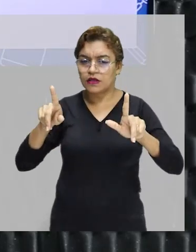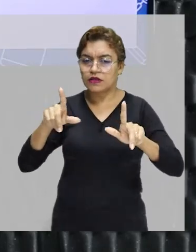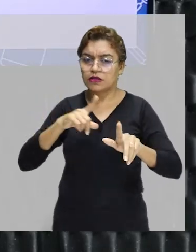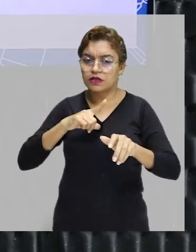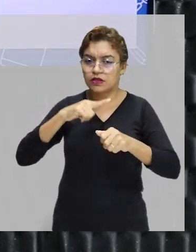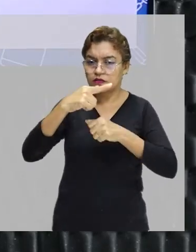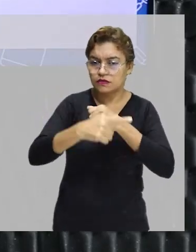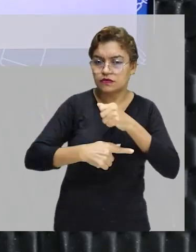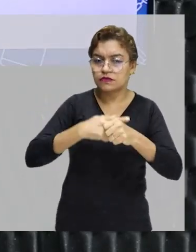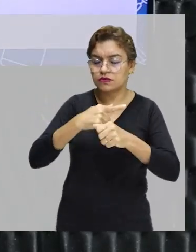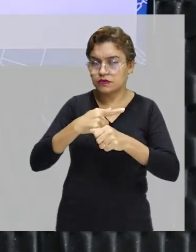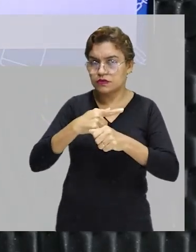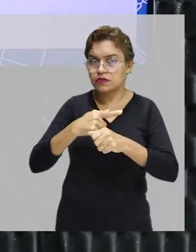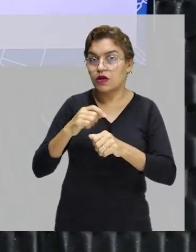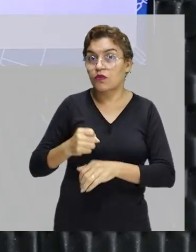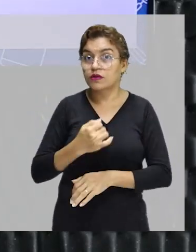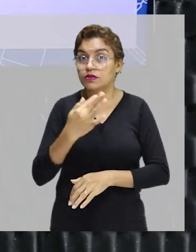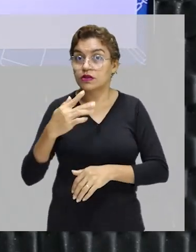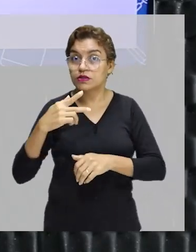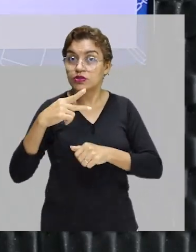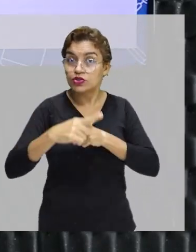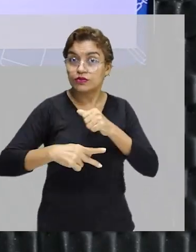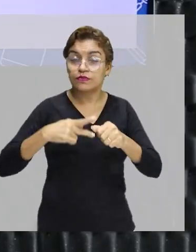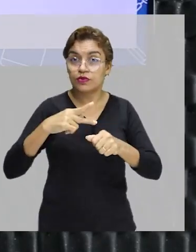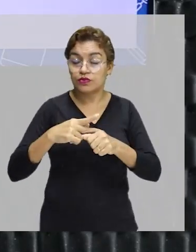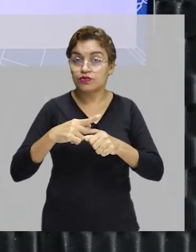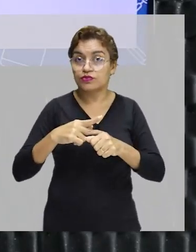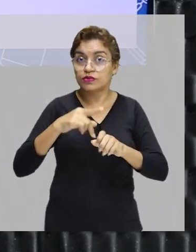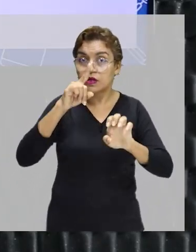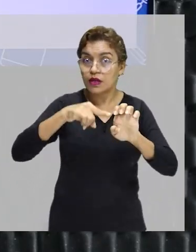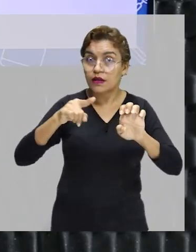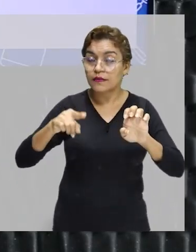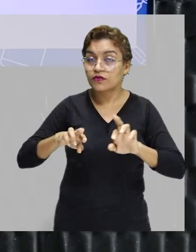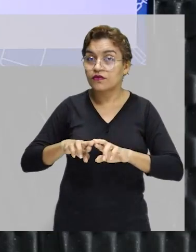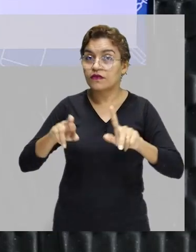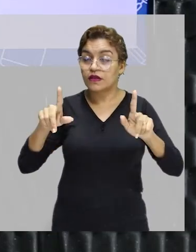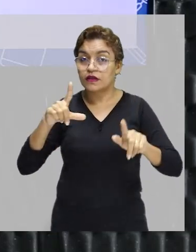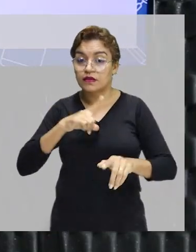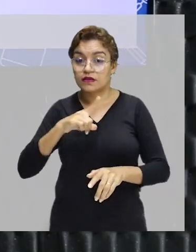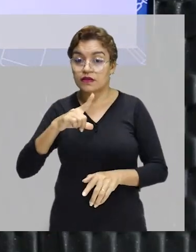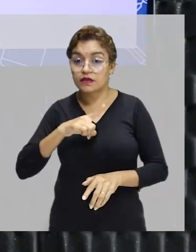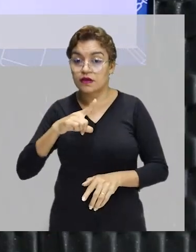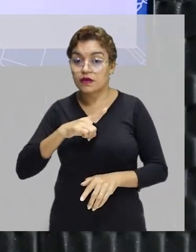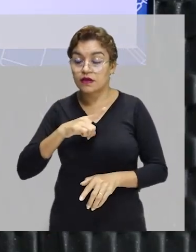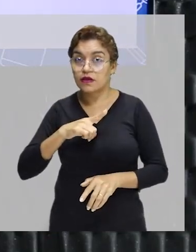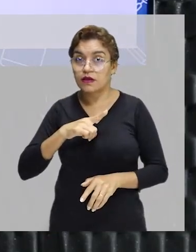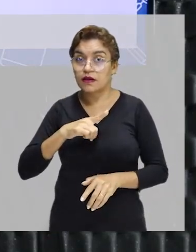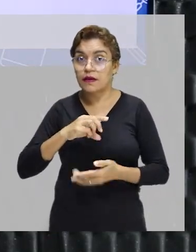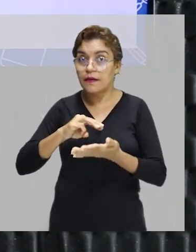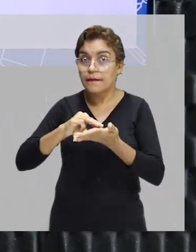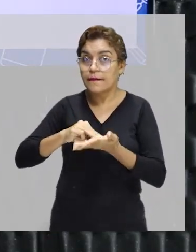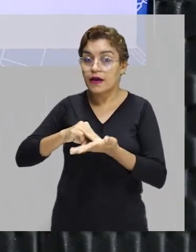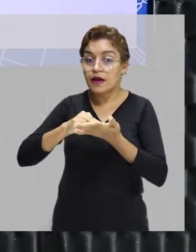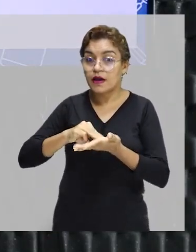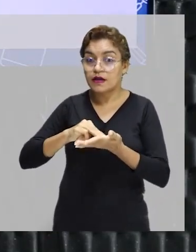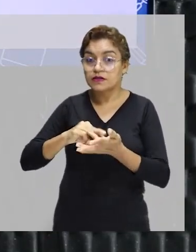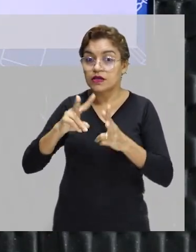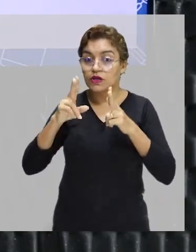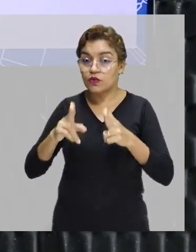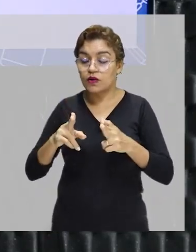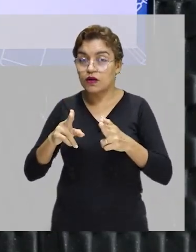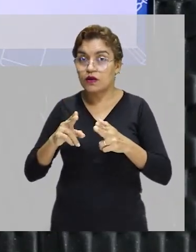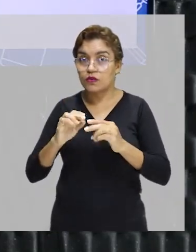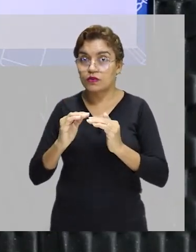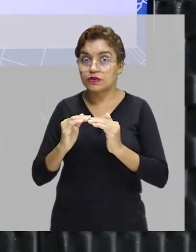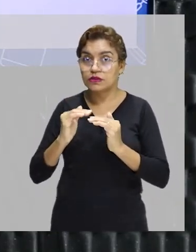quantidade de prótons, né? Então são espécies de elementos diferentes que possuem o mesmo número de massa. O número de massa é esse valor